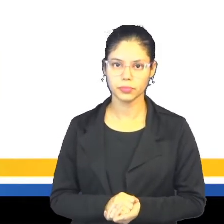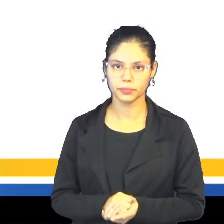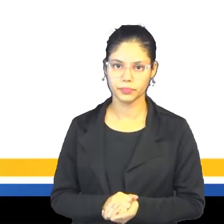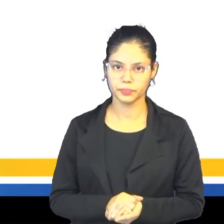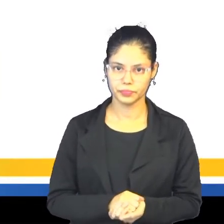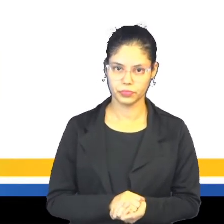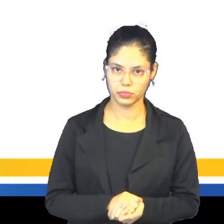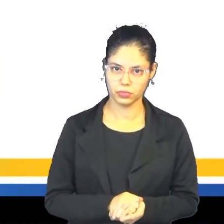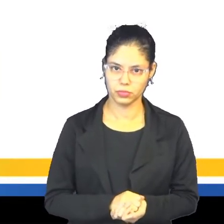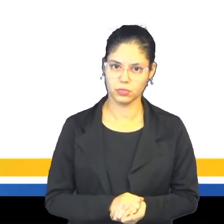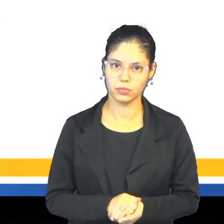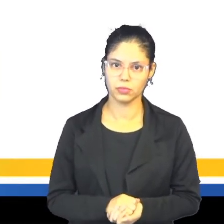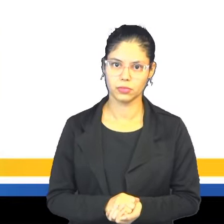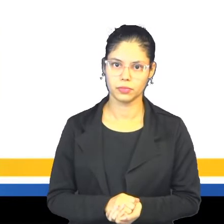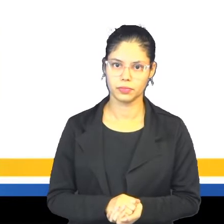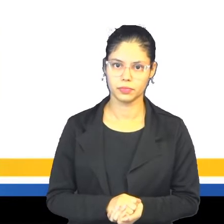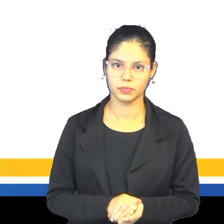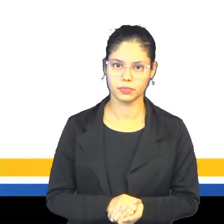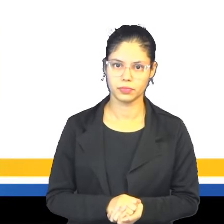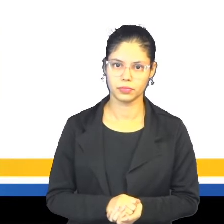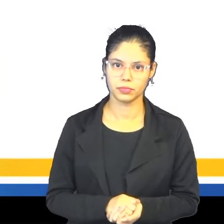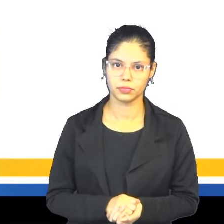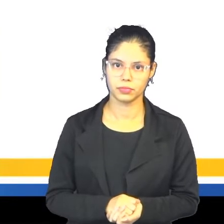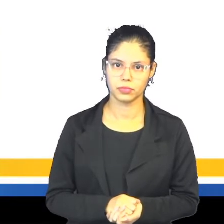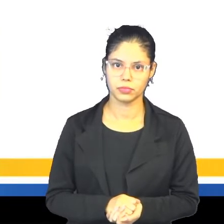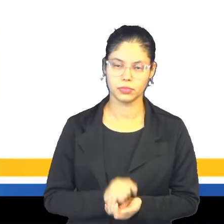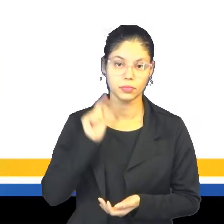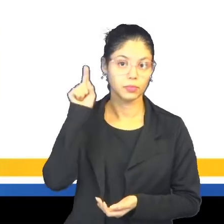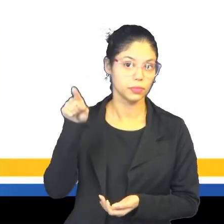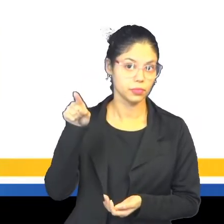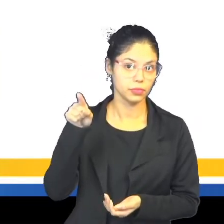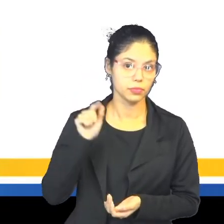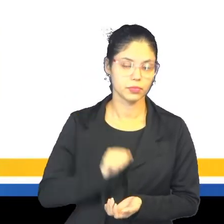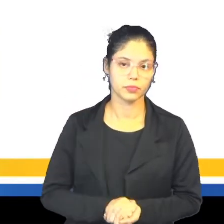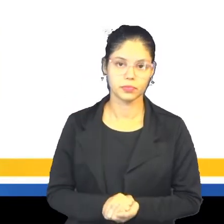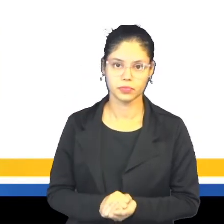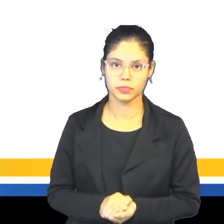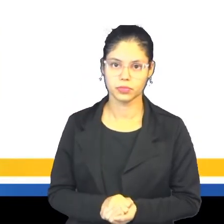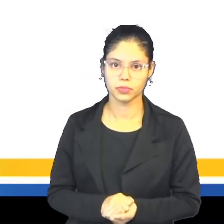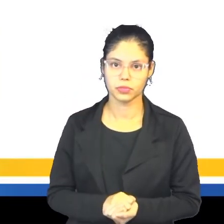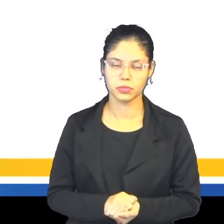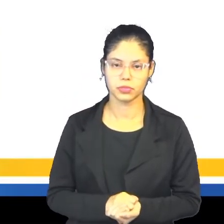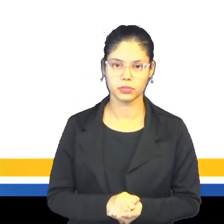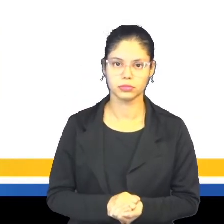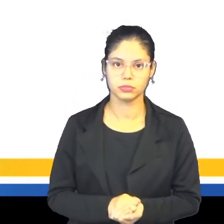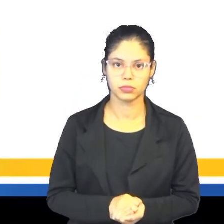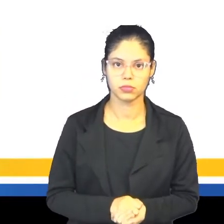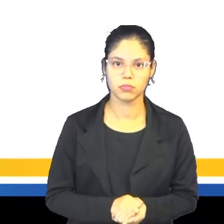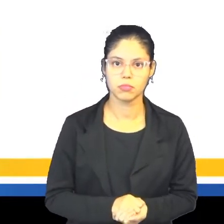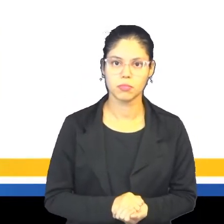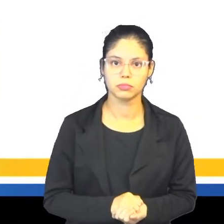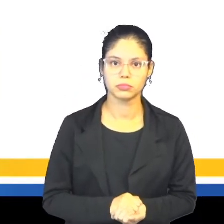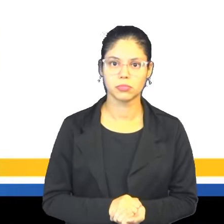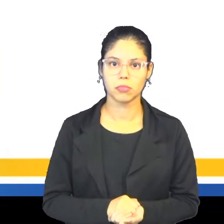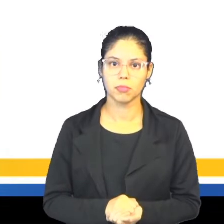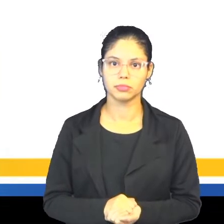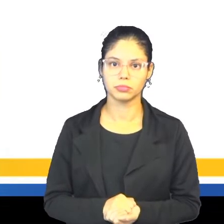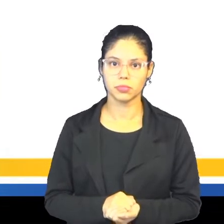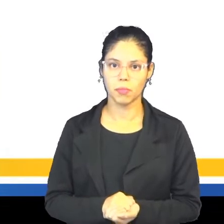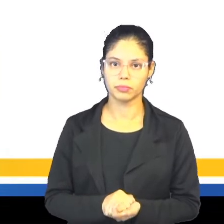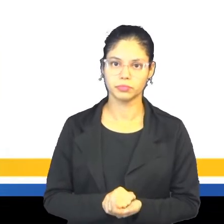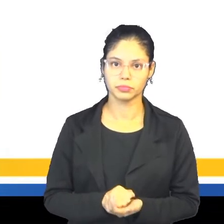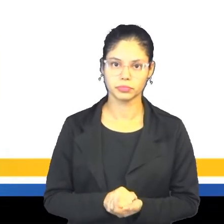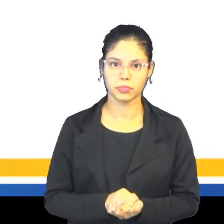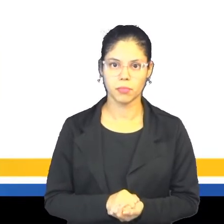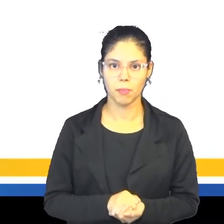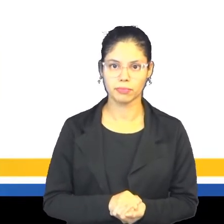este, ele, esse, aquele, ela, esse. Aí um ficou apontando o dedo pro outro. E o Gaturro diz, nada